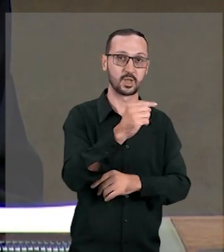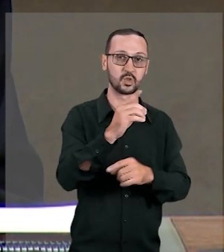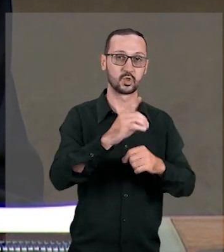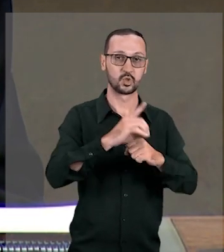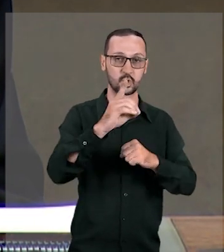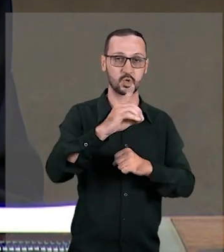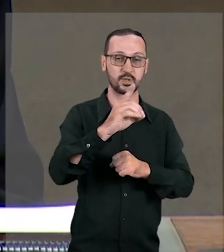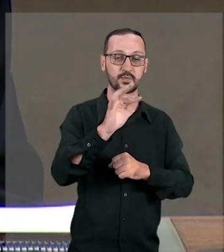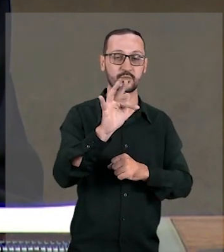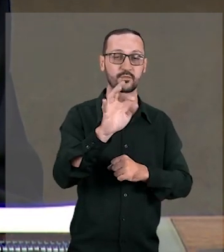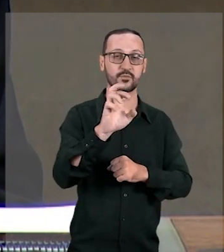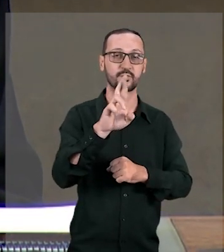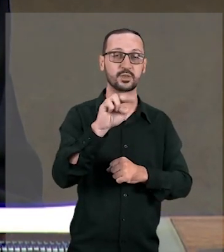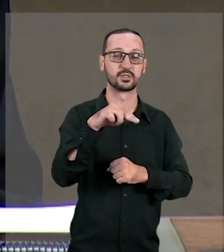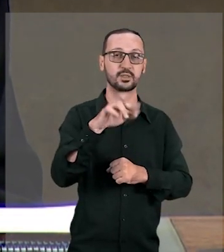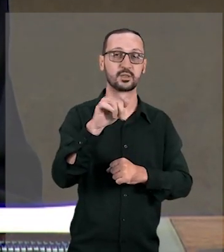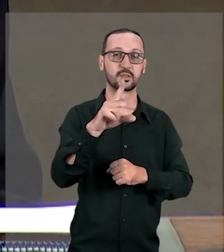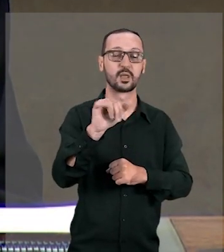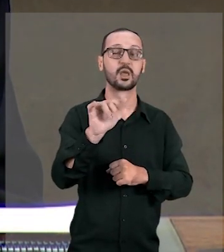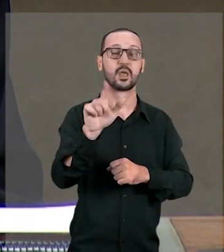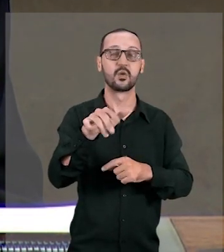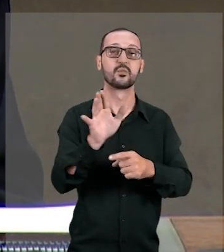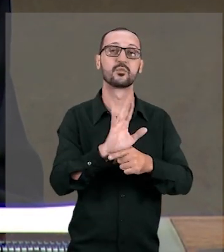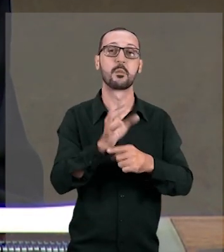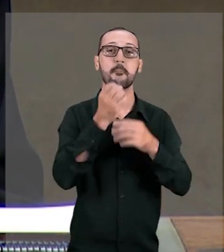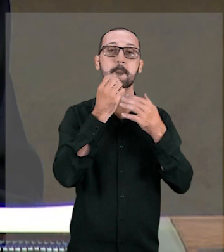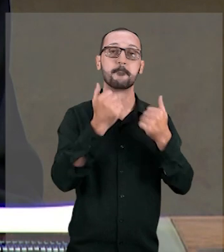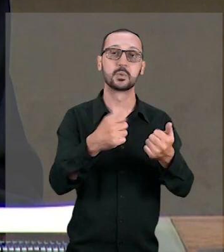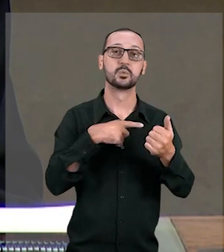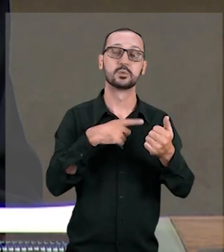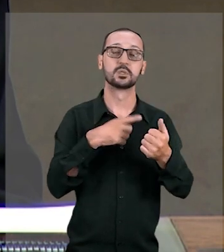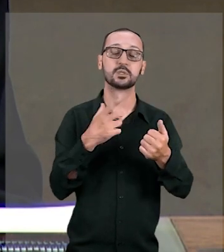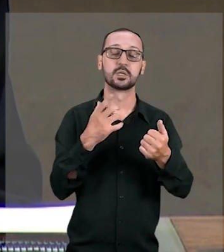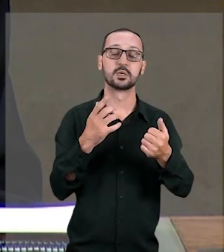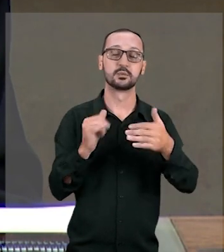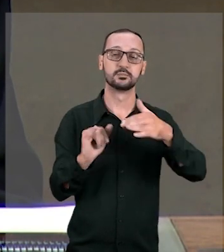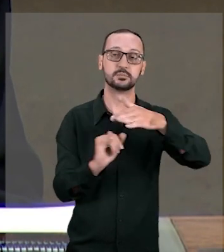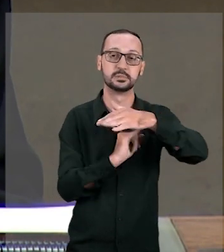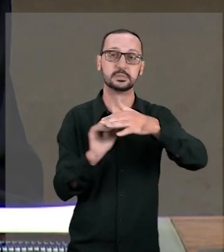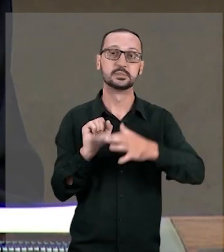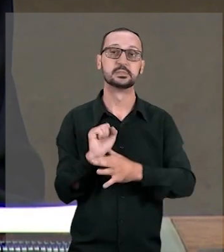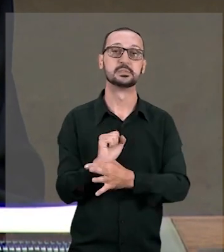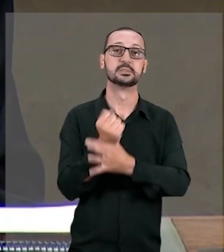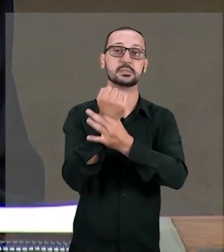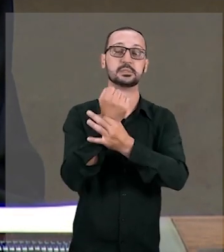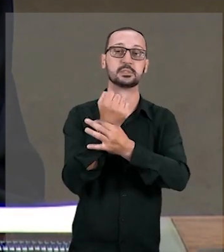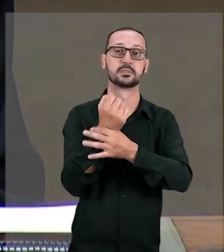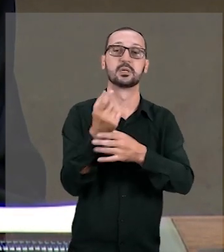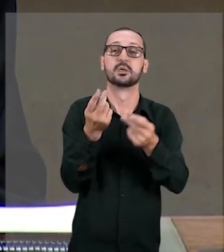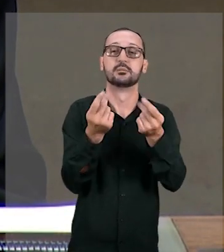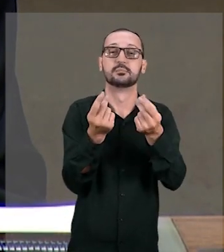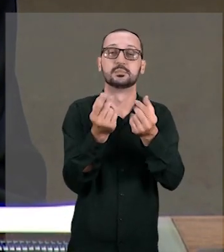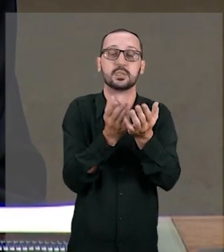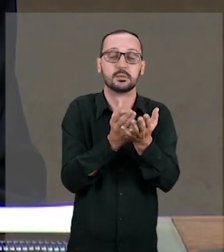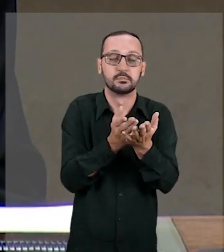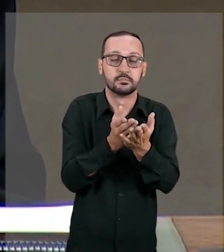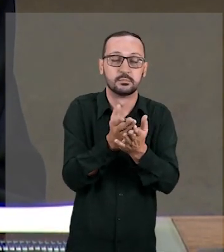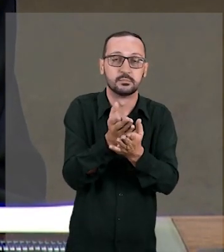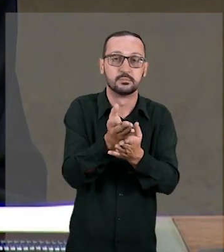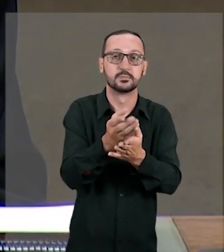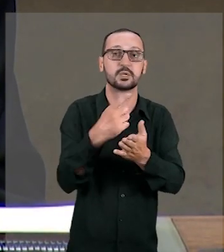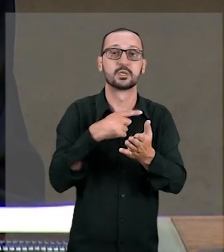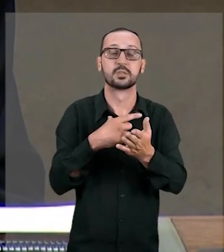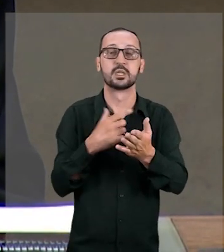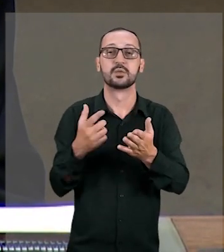lembrou, é um filme relativamente bom, que tem estabilidade institucional, que tem estabilidade monetária e que teve